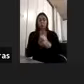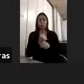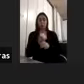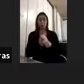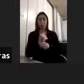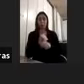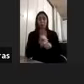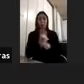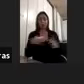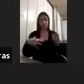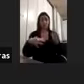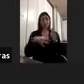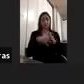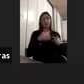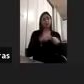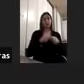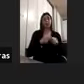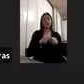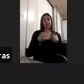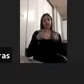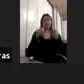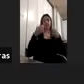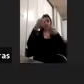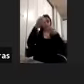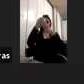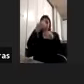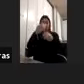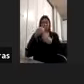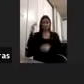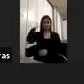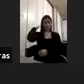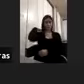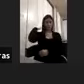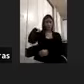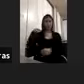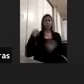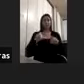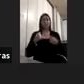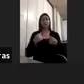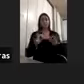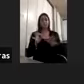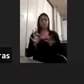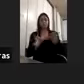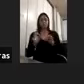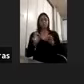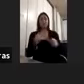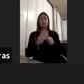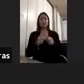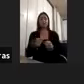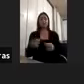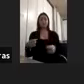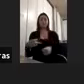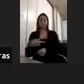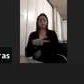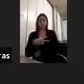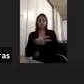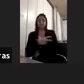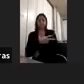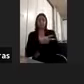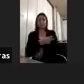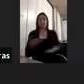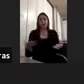na coluna, né? Que ele já vinha tratando e o médico falou para ele, olha, a gente vai ter que agendar cirurgia, só que não podemos fazer de